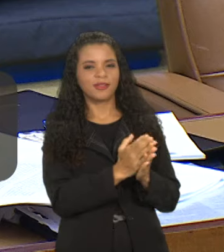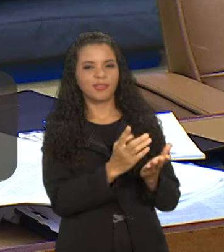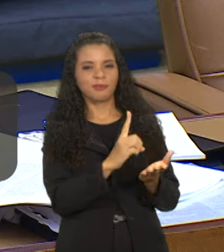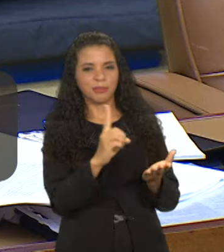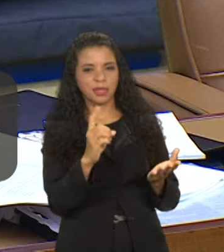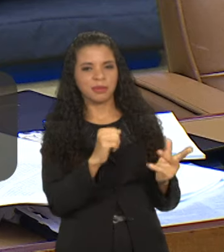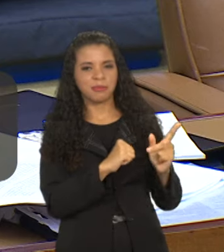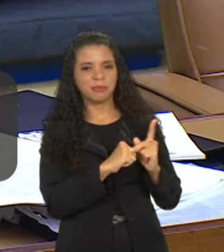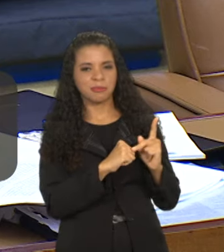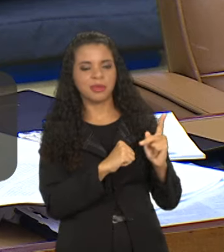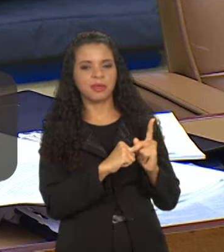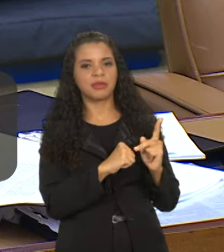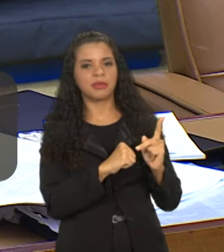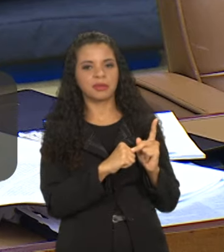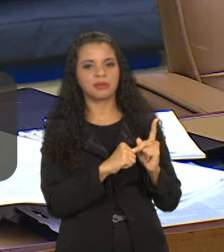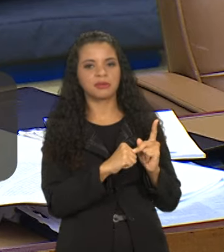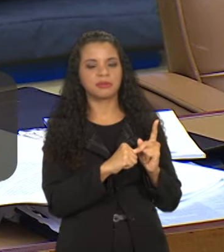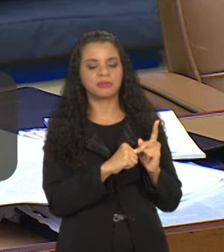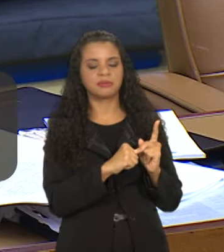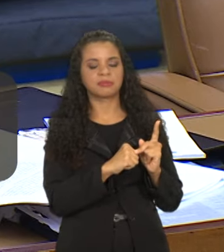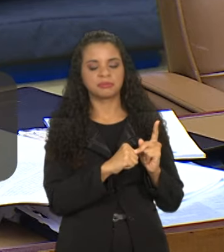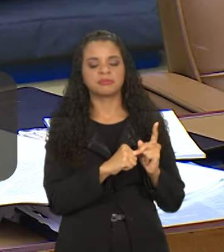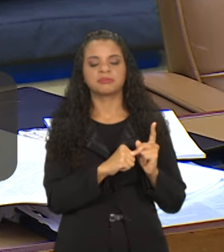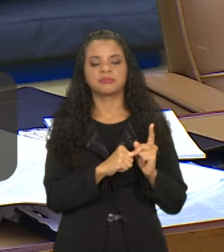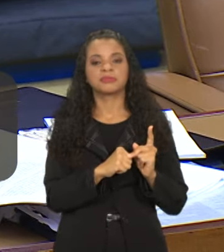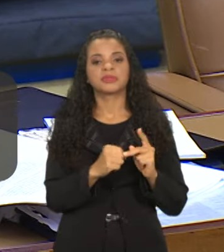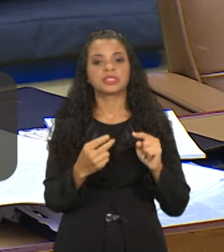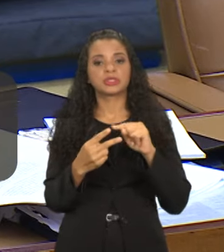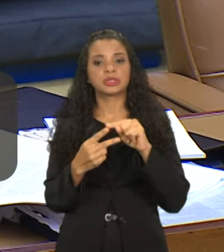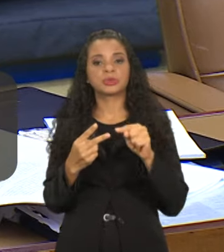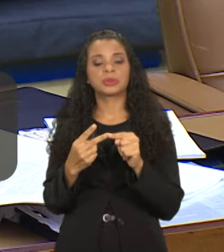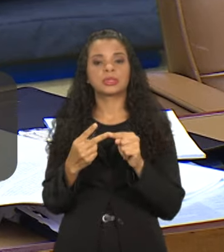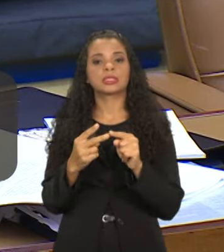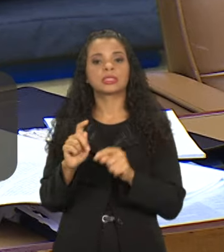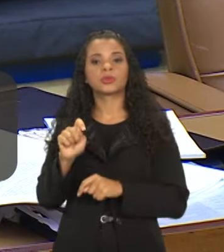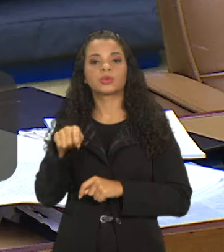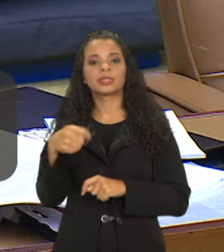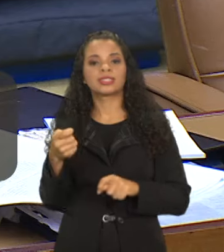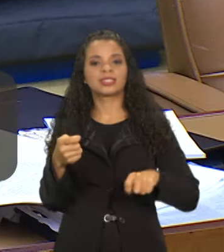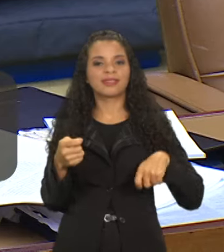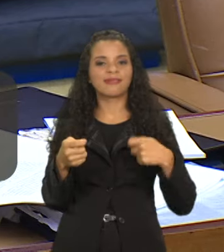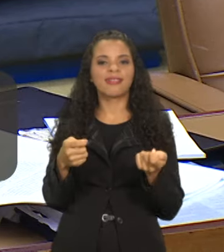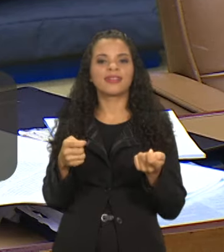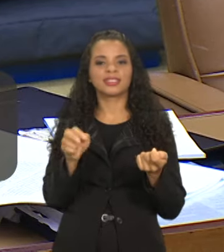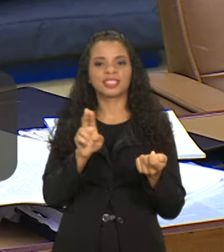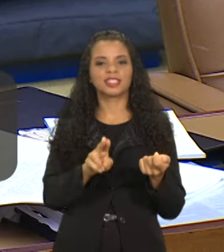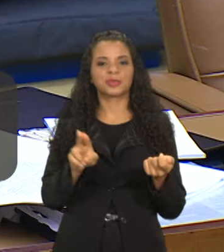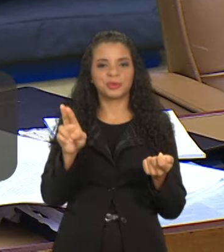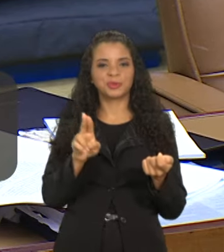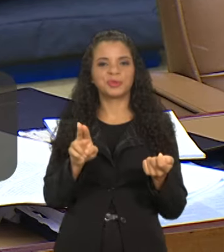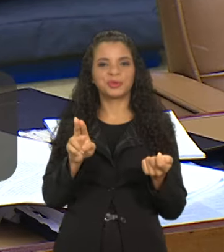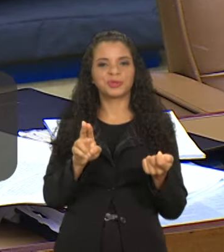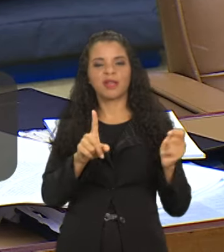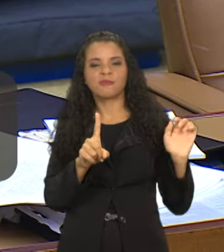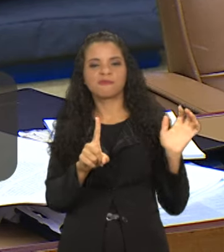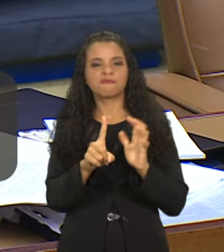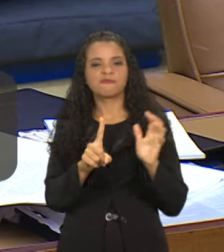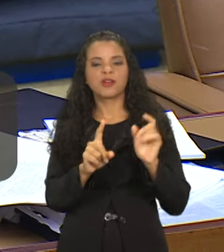duas das palavras mais utilizadas para cometer maldades ultimamente é